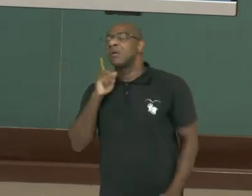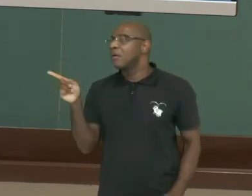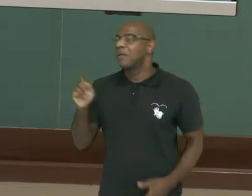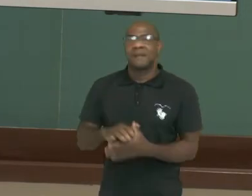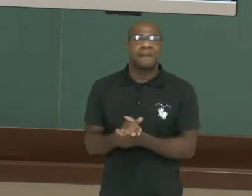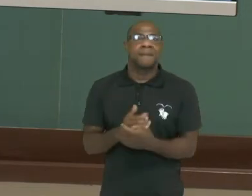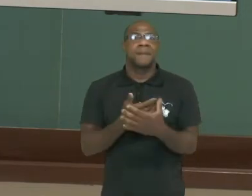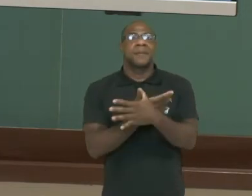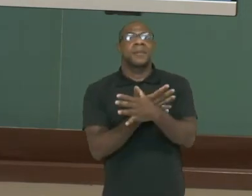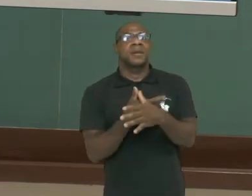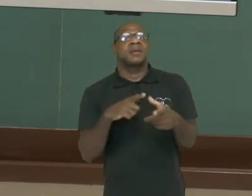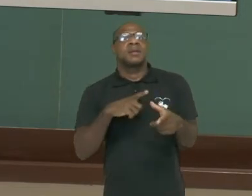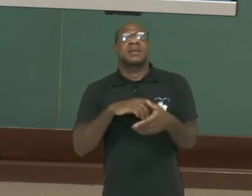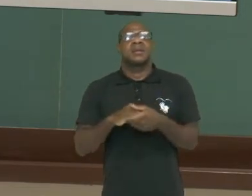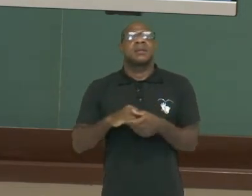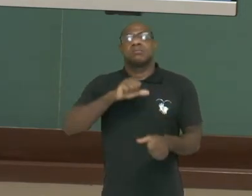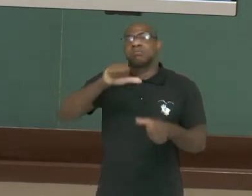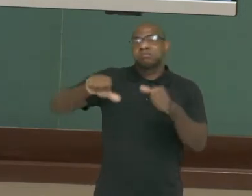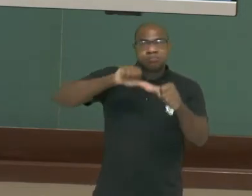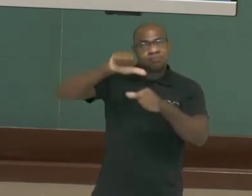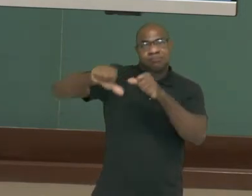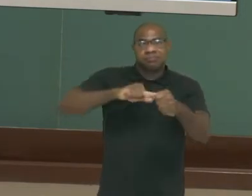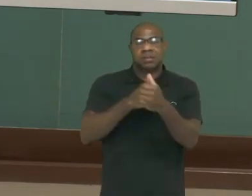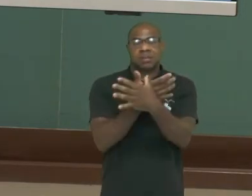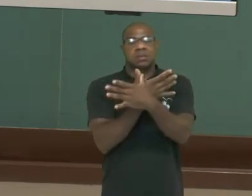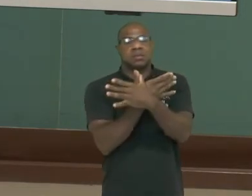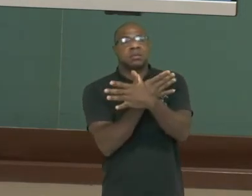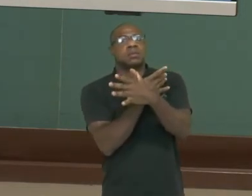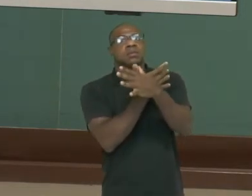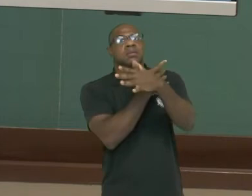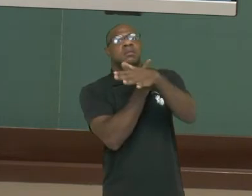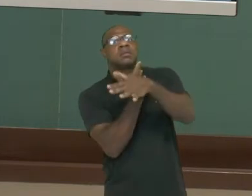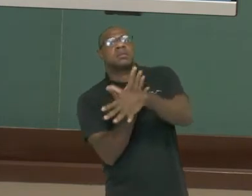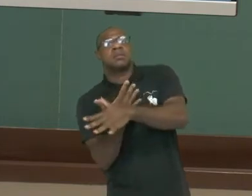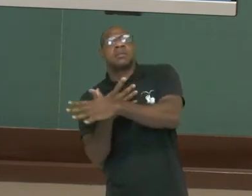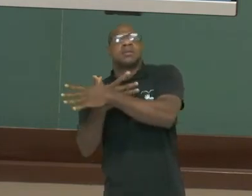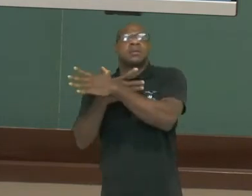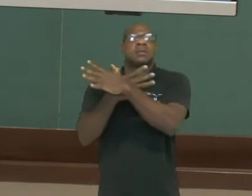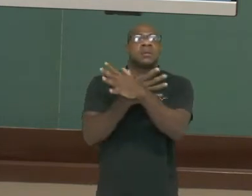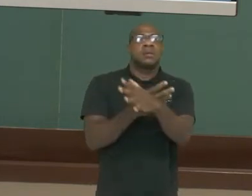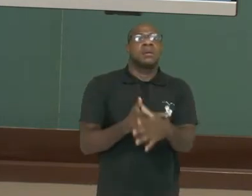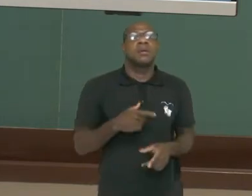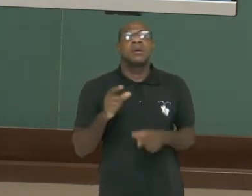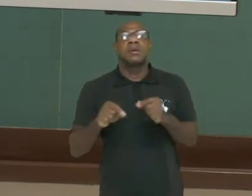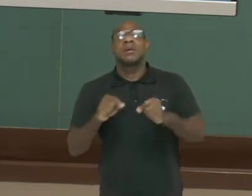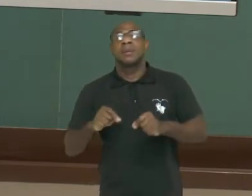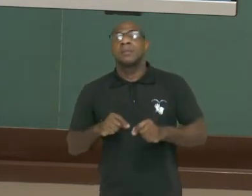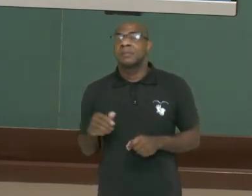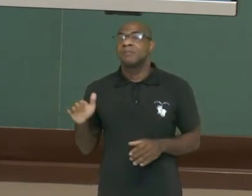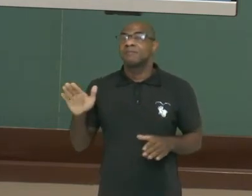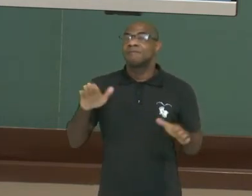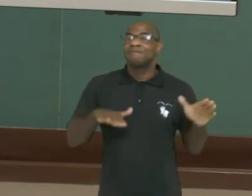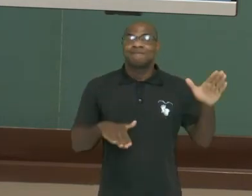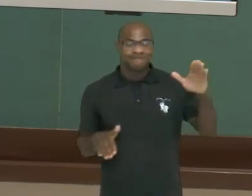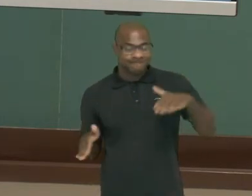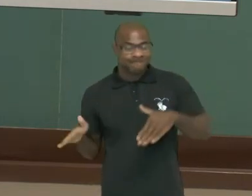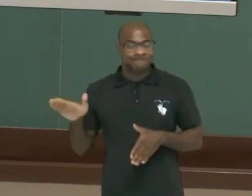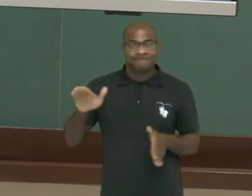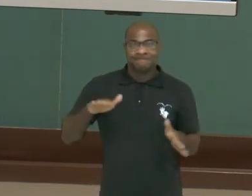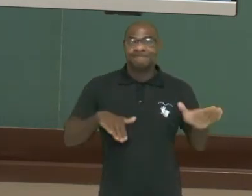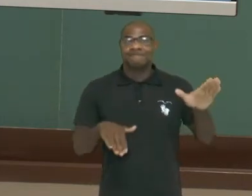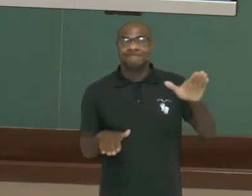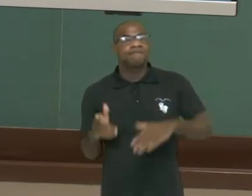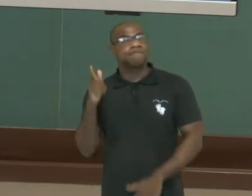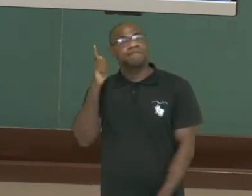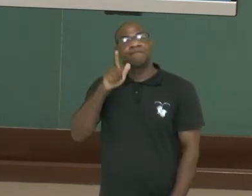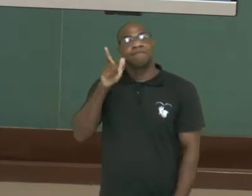aquelas que sofreram modificações em suas asas que são adaptadas para quê? Para a natação. E a gente está